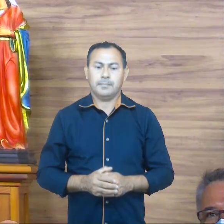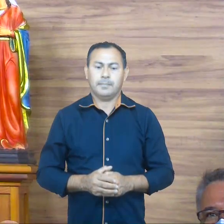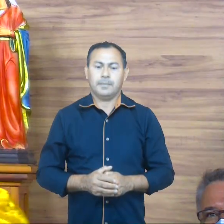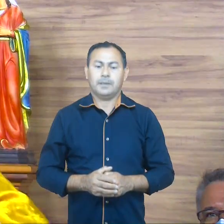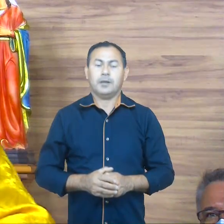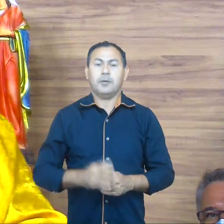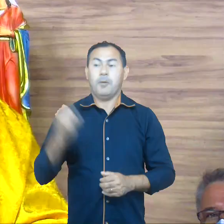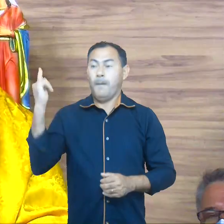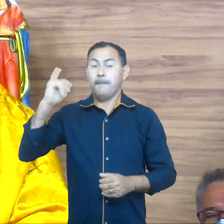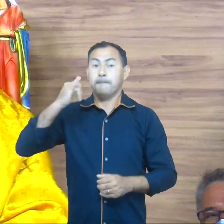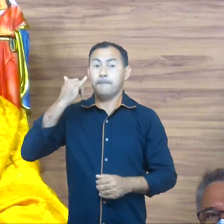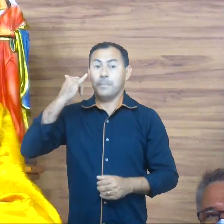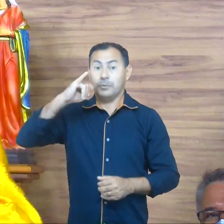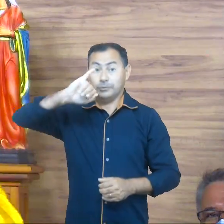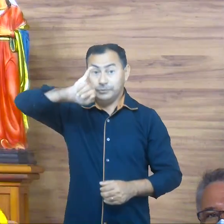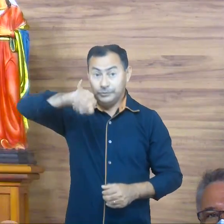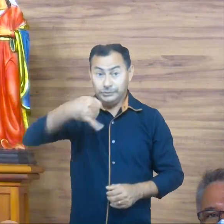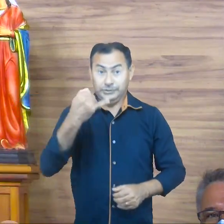O profeta,